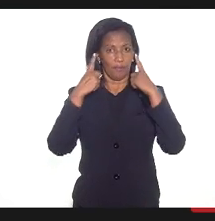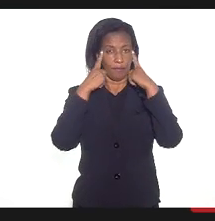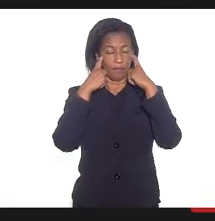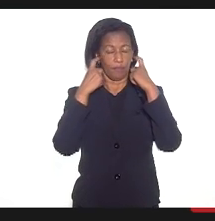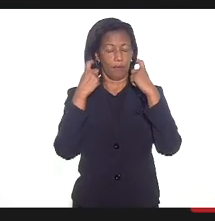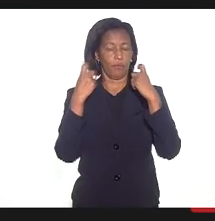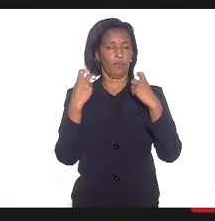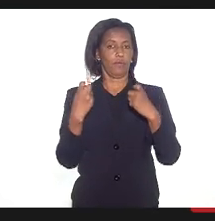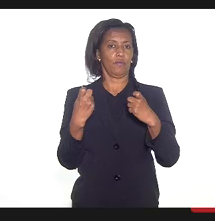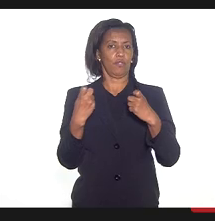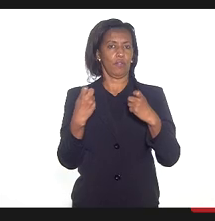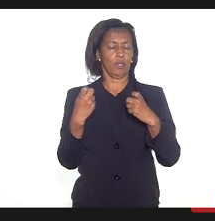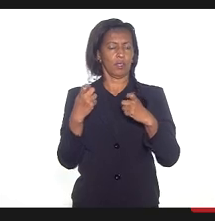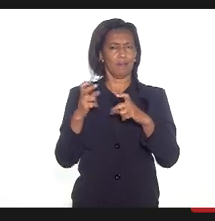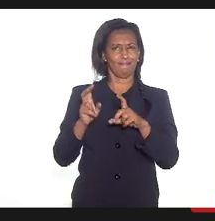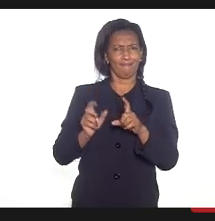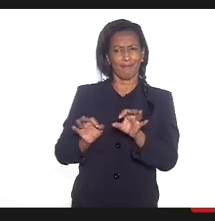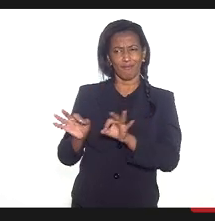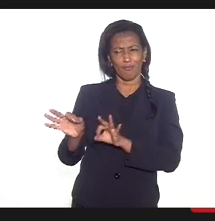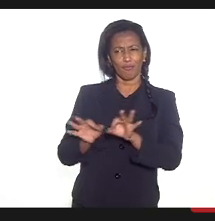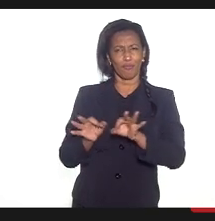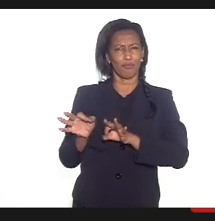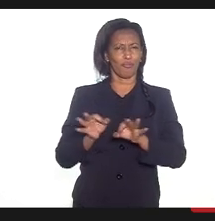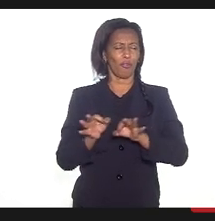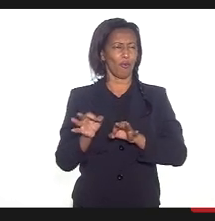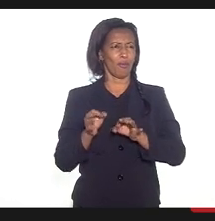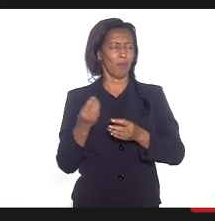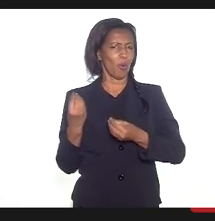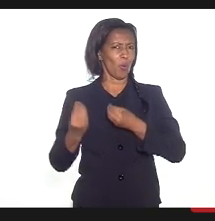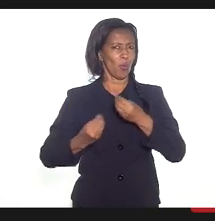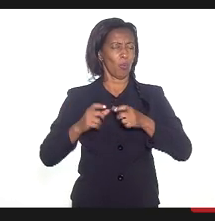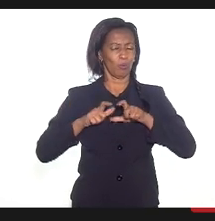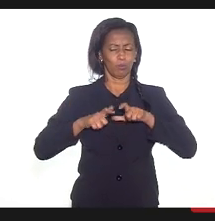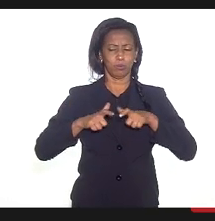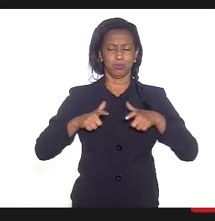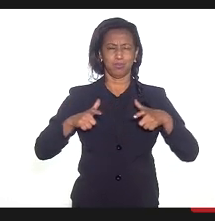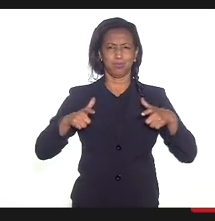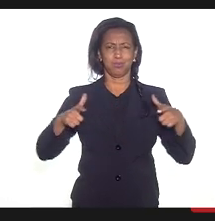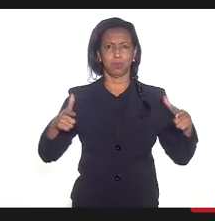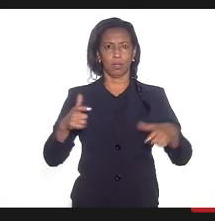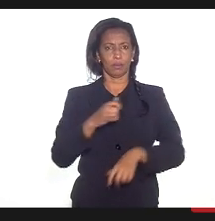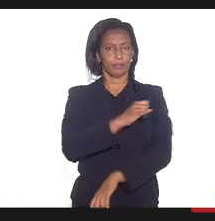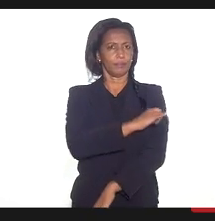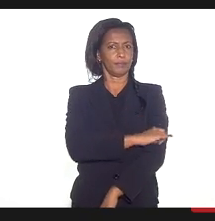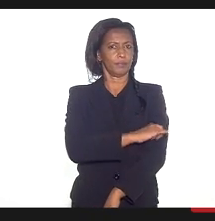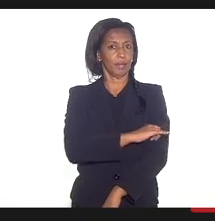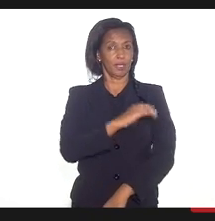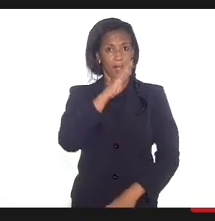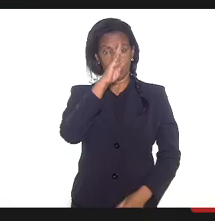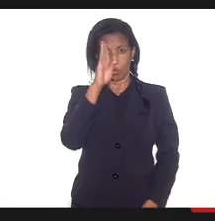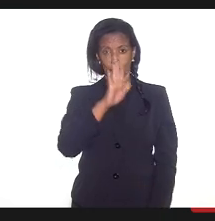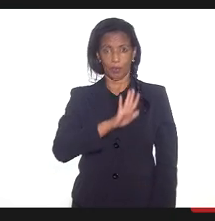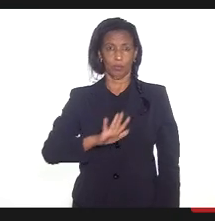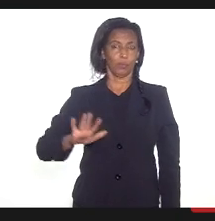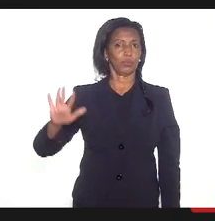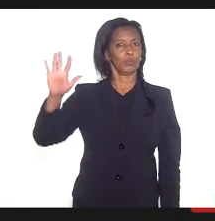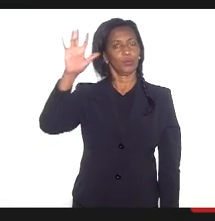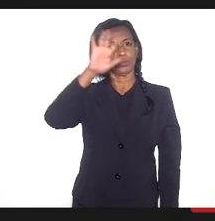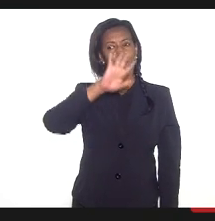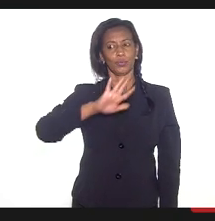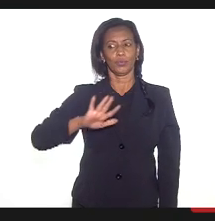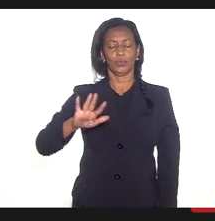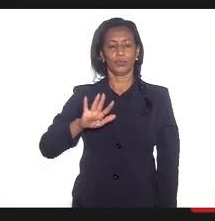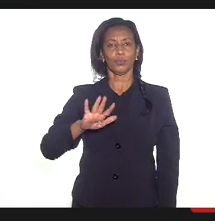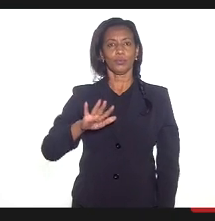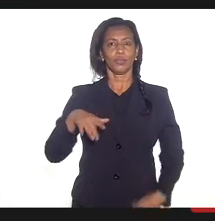violência, a forma como ela está se intensificando aqui no Rio de Janeiro e no Brasil como um todo,